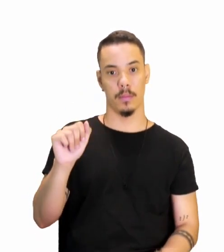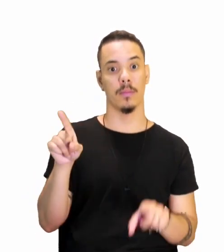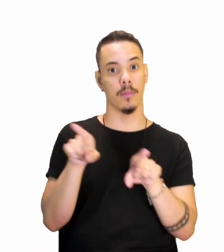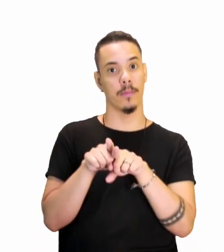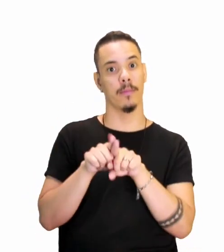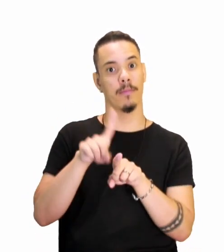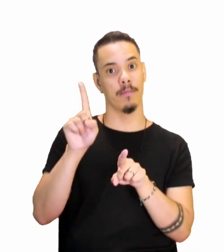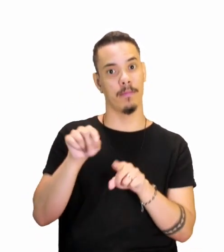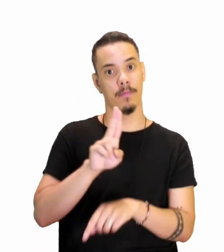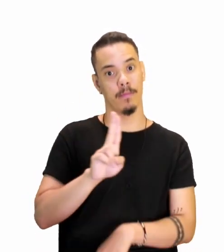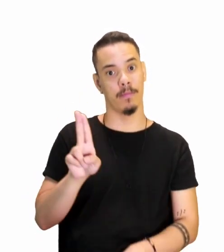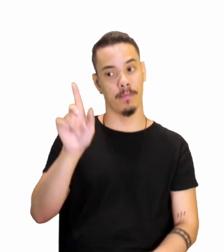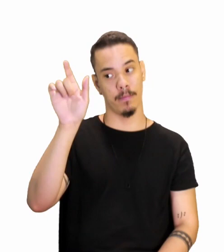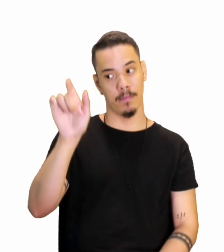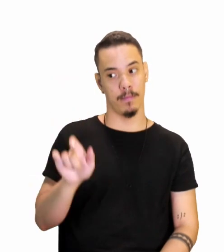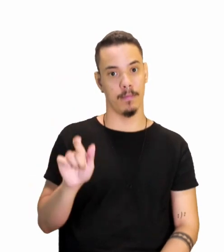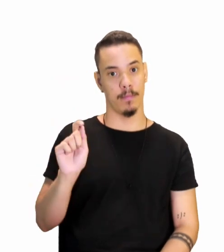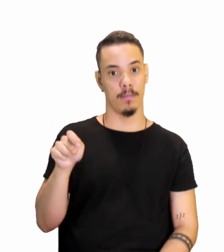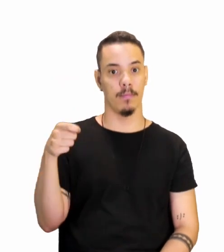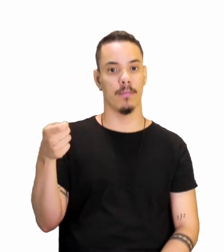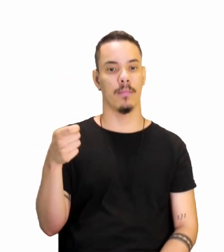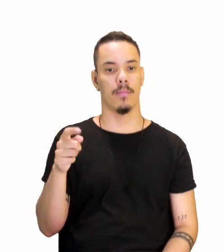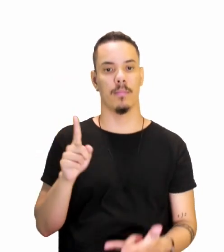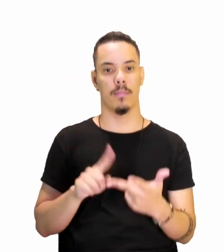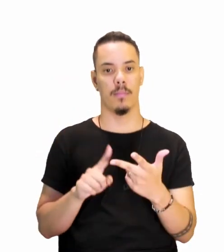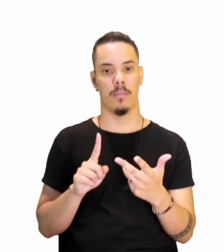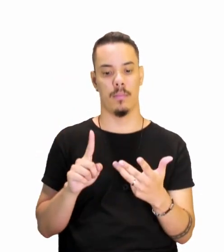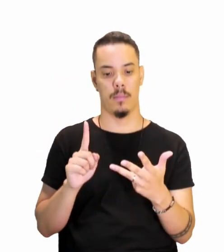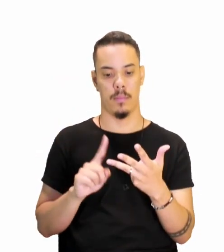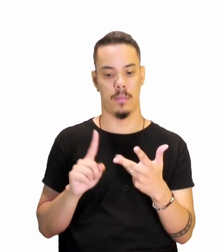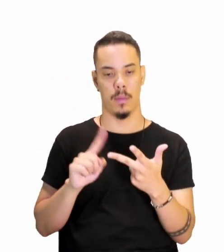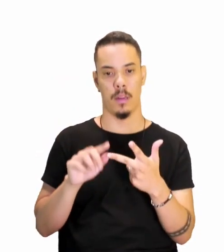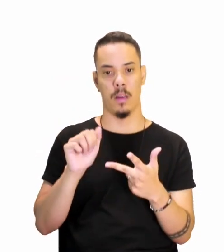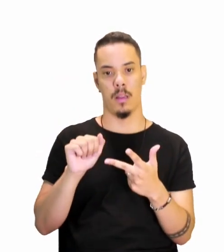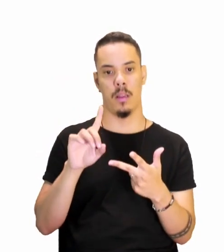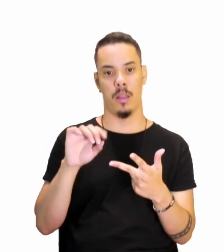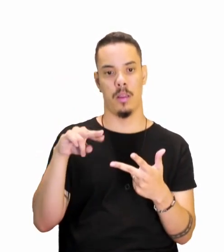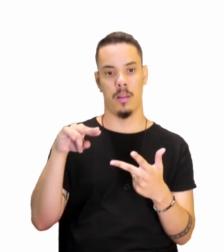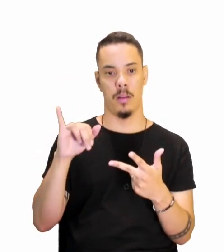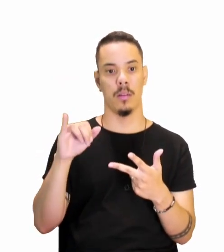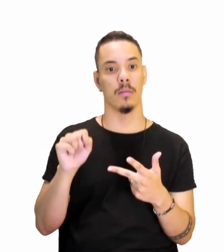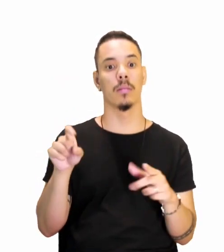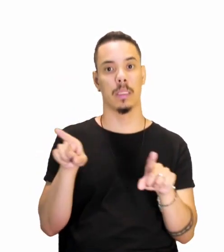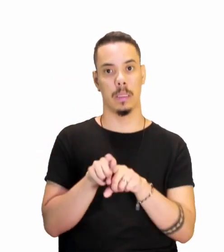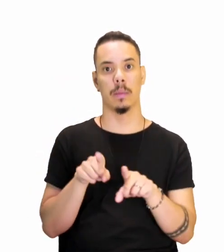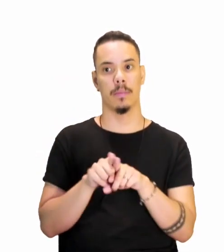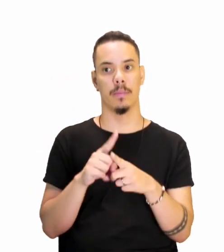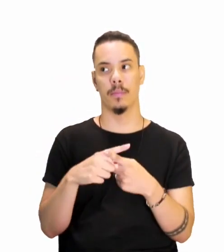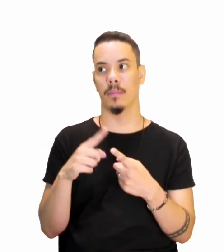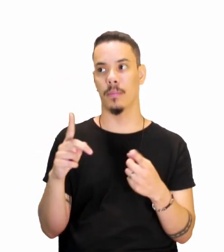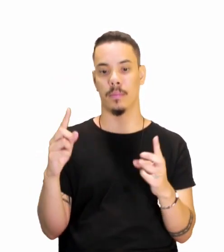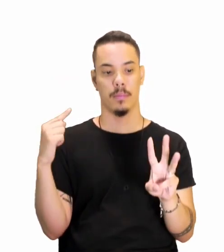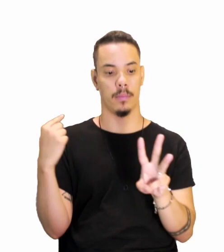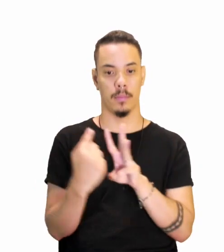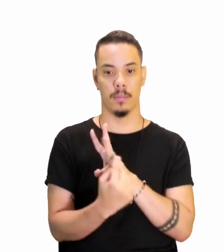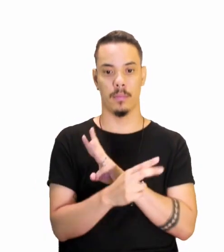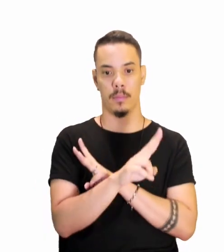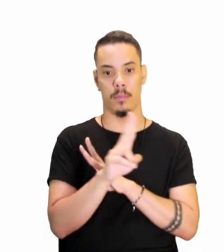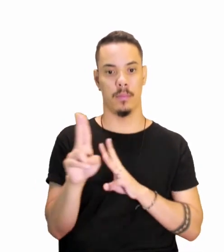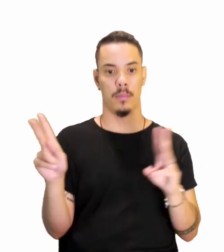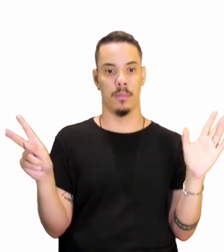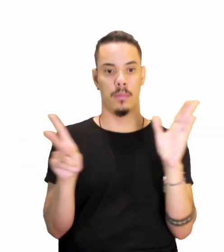nome de pessoa também. Adonis também pode, viu só? Então, aí eu já tenho 3 nomes próprios. Então, eu tenho